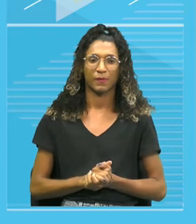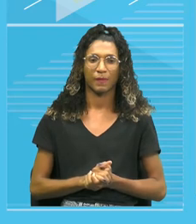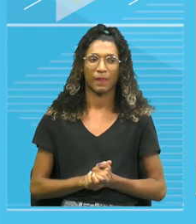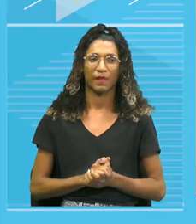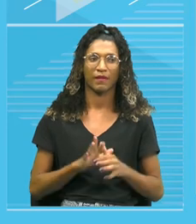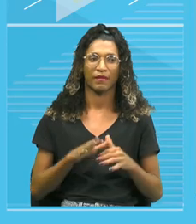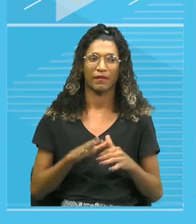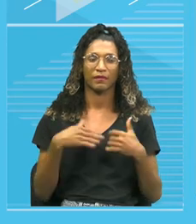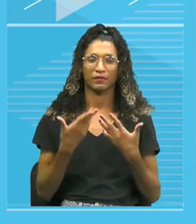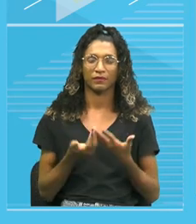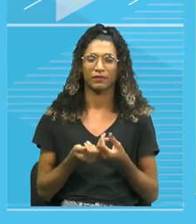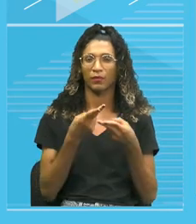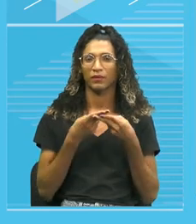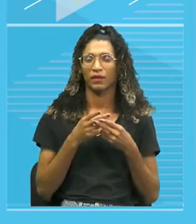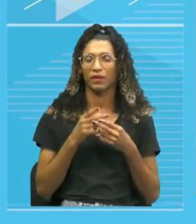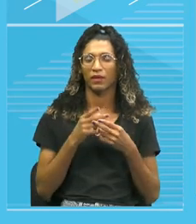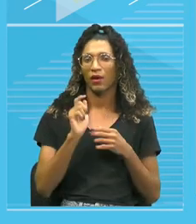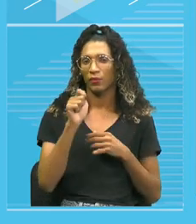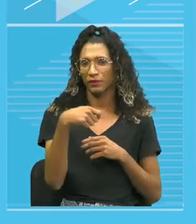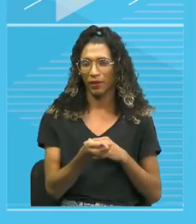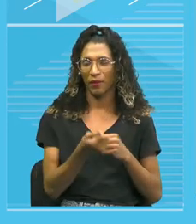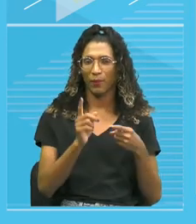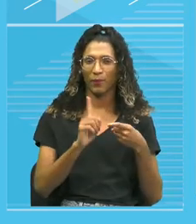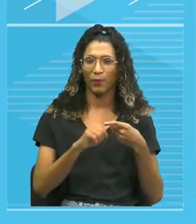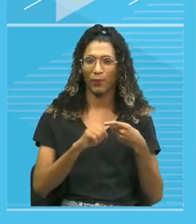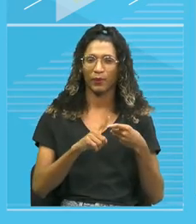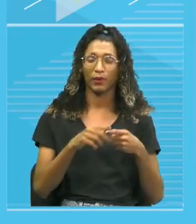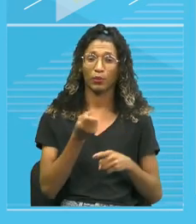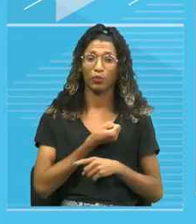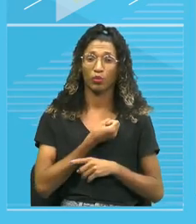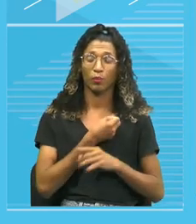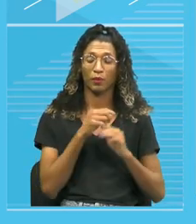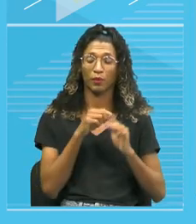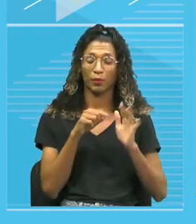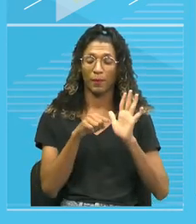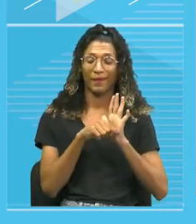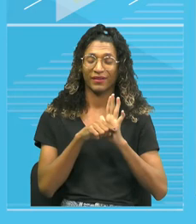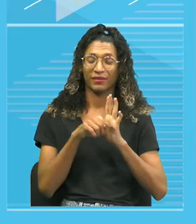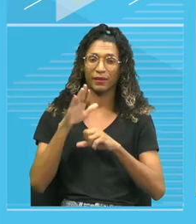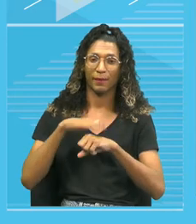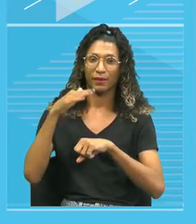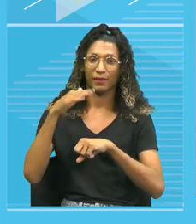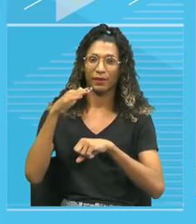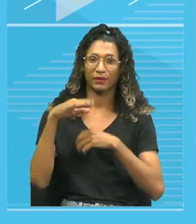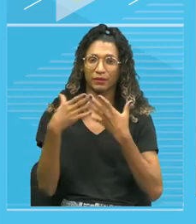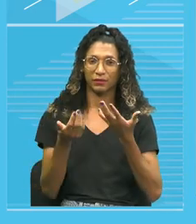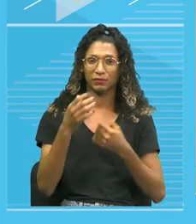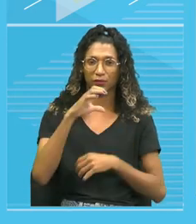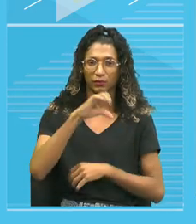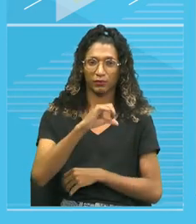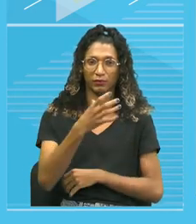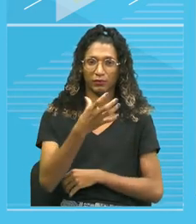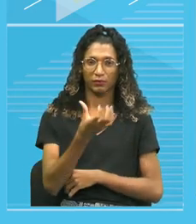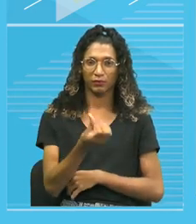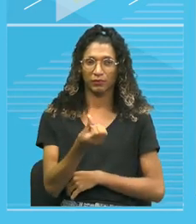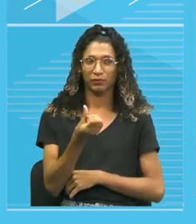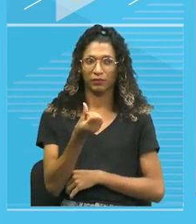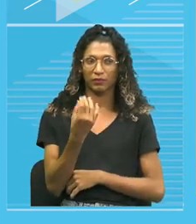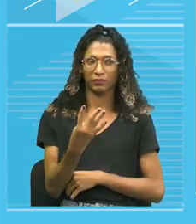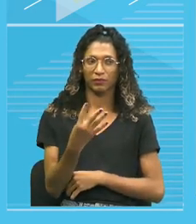aqui vamos conservar o sinal Porque o valor negativo é maior Então é só pegar 964,9